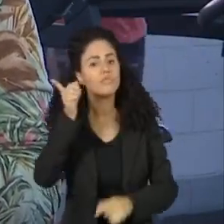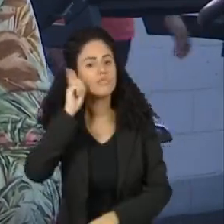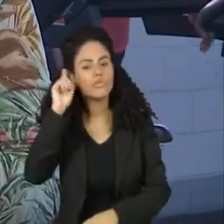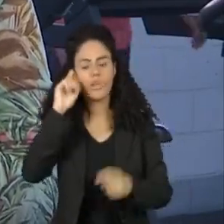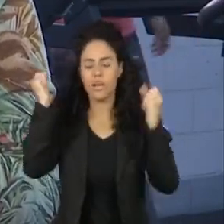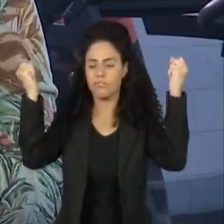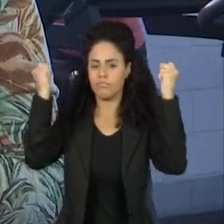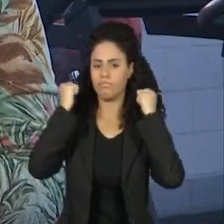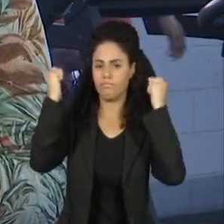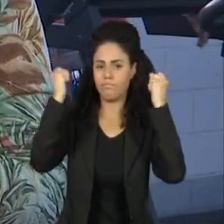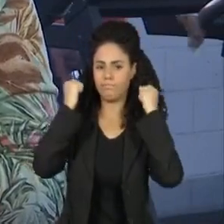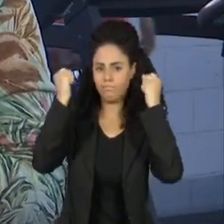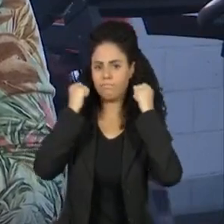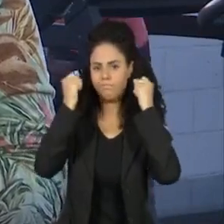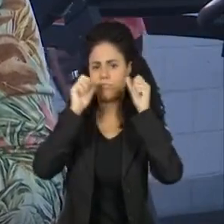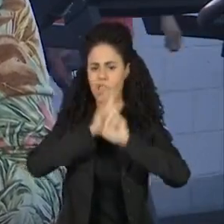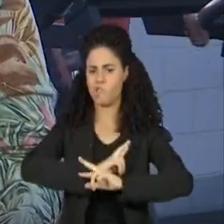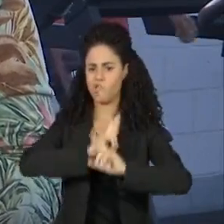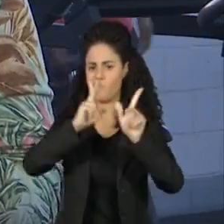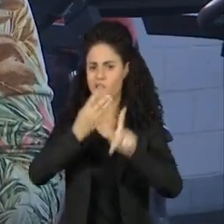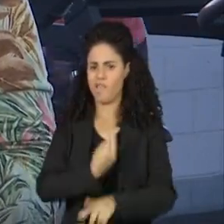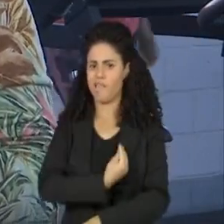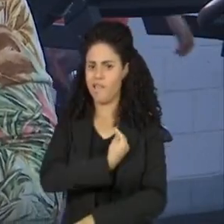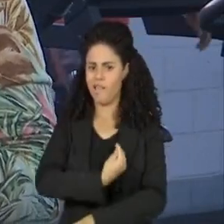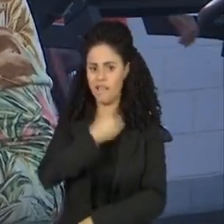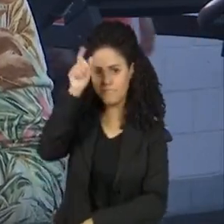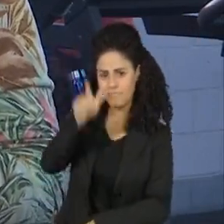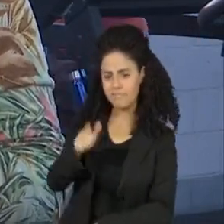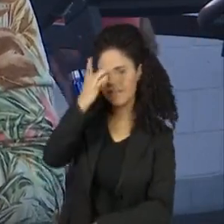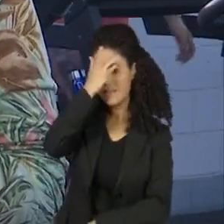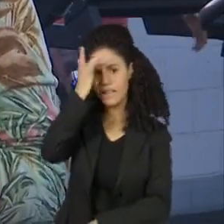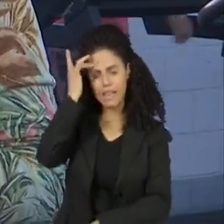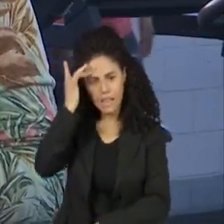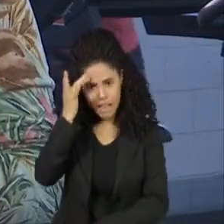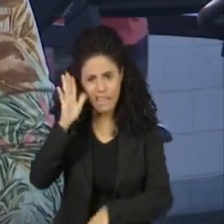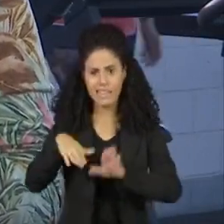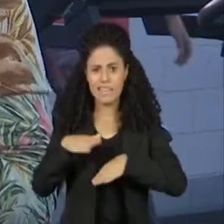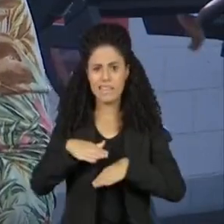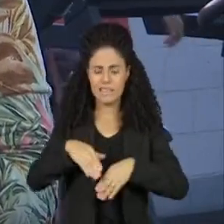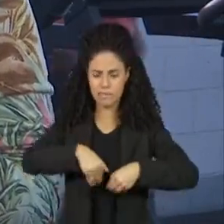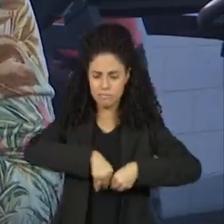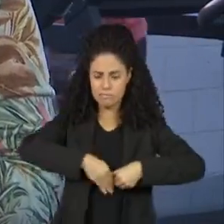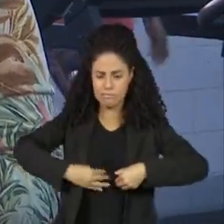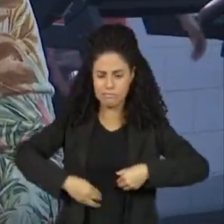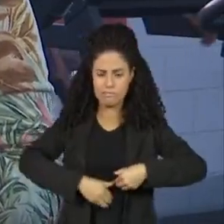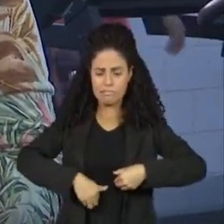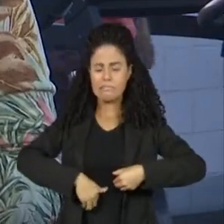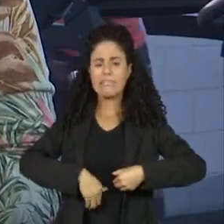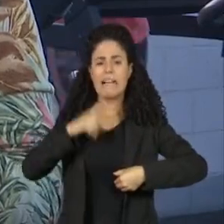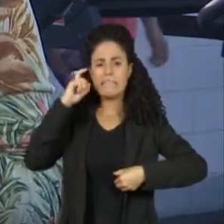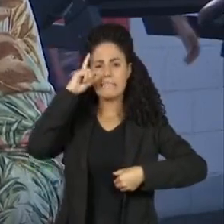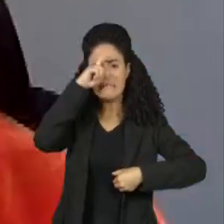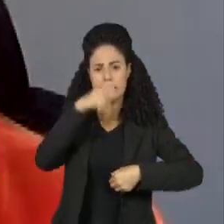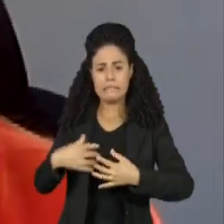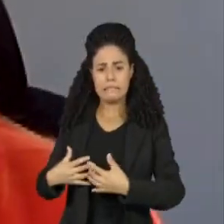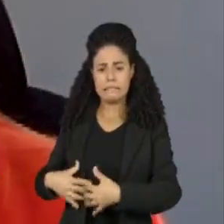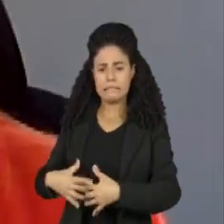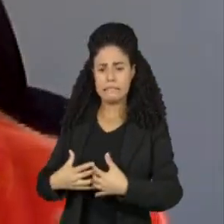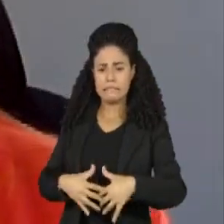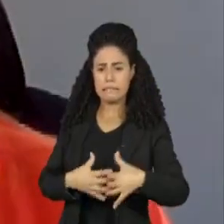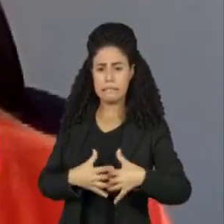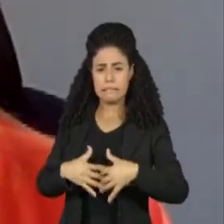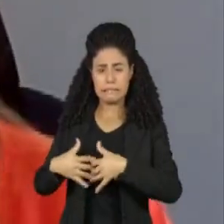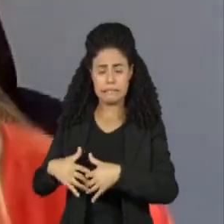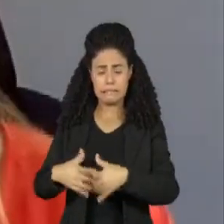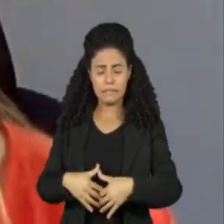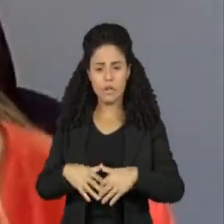pode fazer ainda mais diferença na vida das pessoas que têm o metabolismo impactado pelo hábito de jantar tarde. Porque ele, por